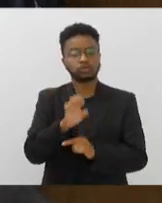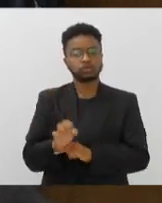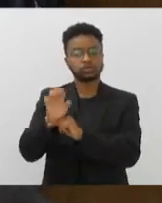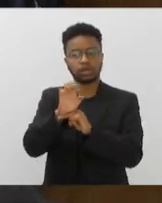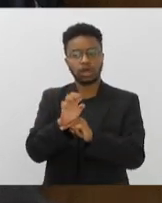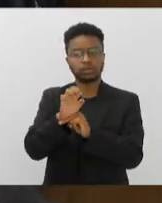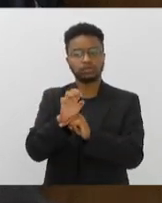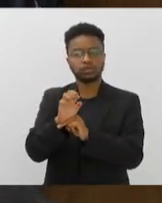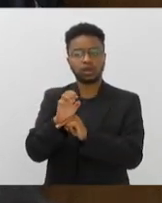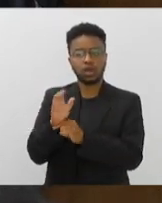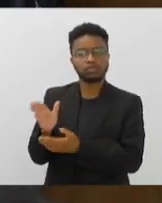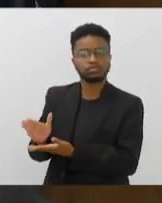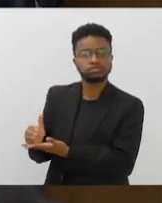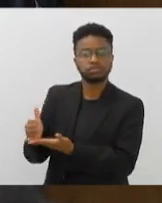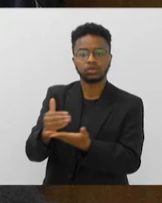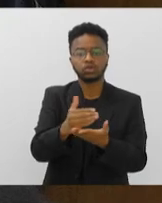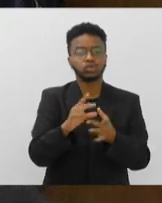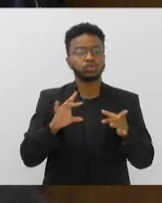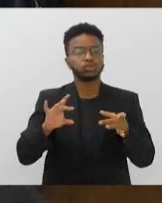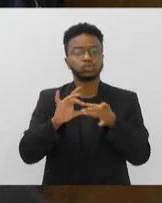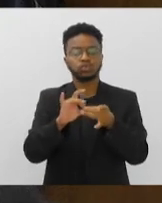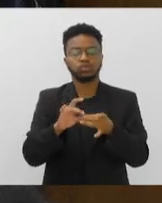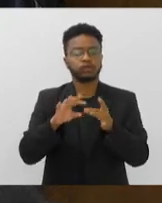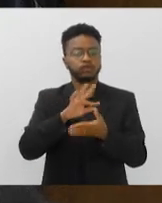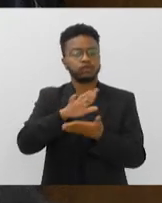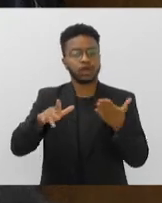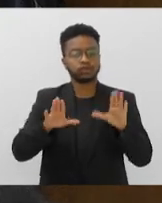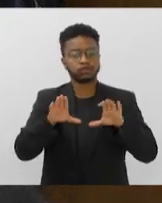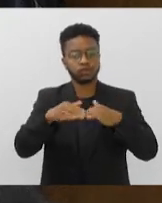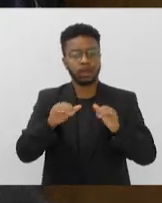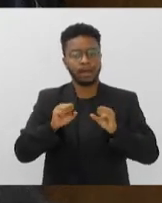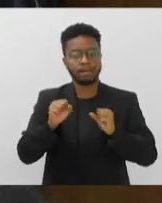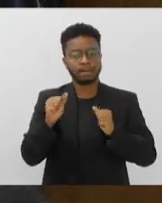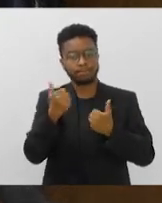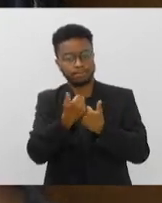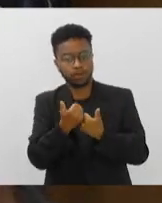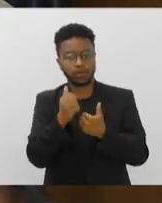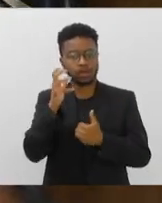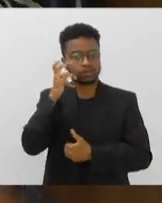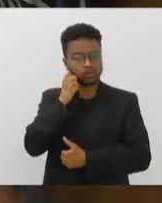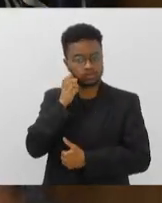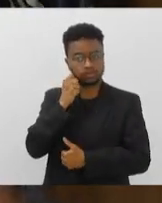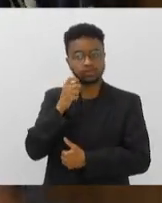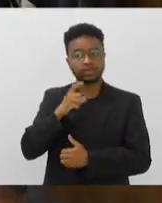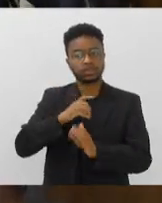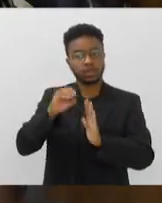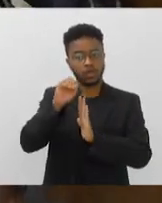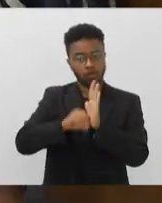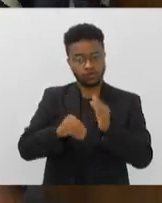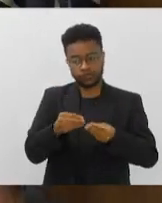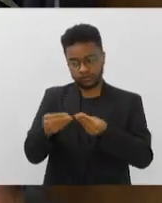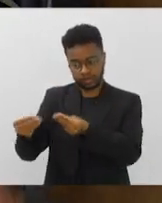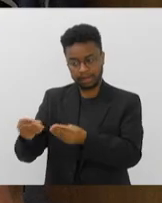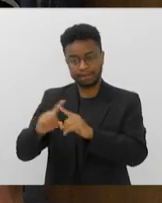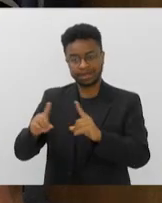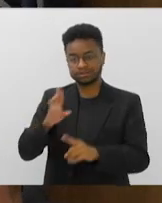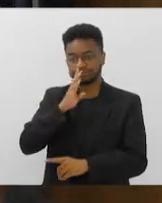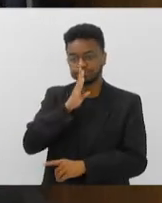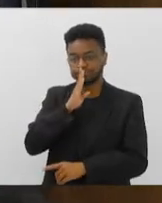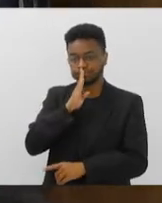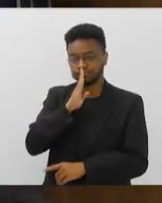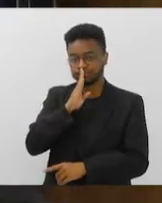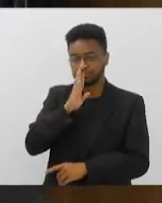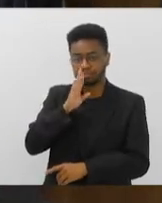reuniu todos os grupos de apod dação nesse estado ofici a defensoria e Recebemos um solen silêncio